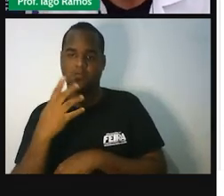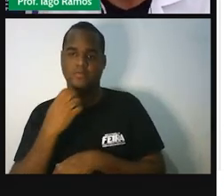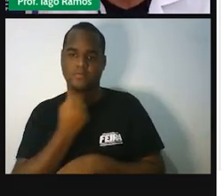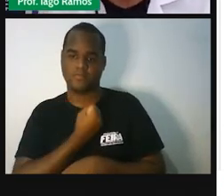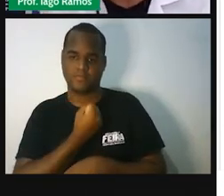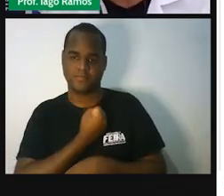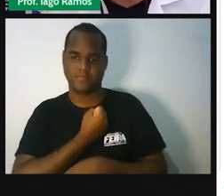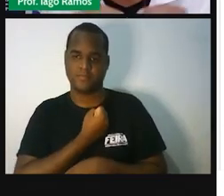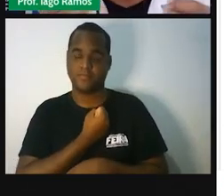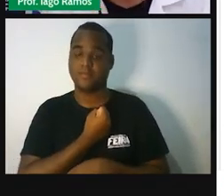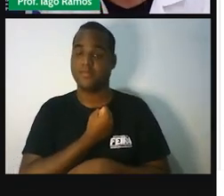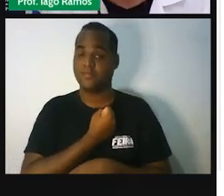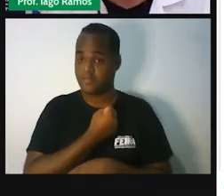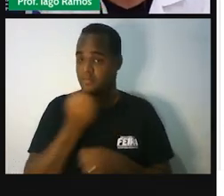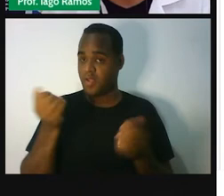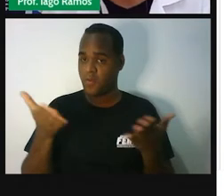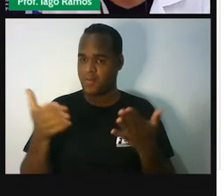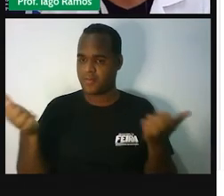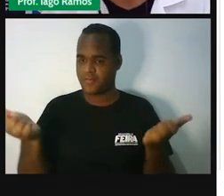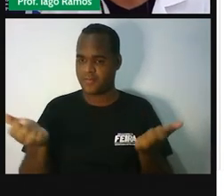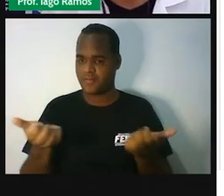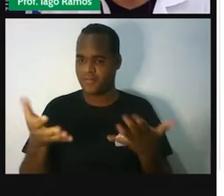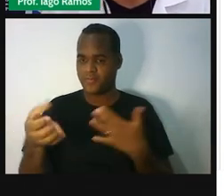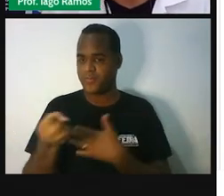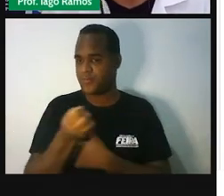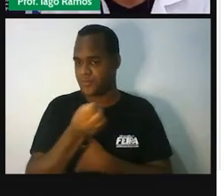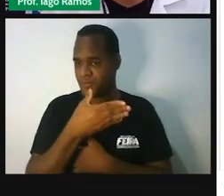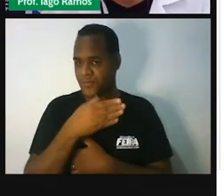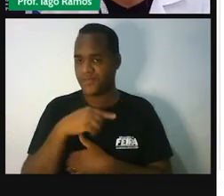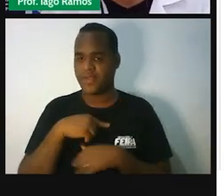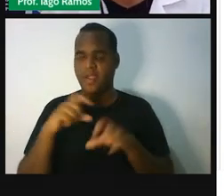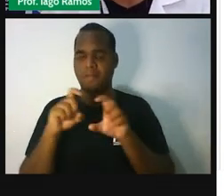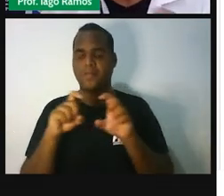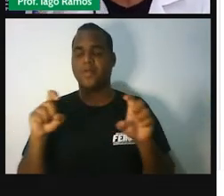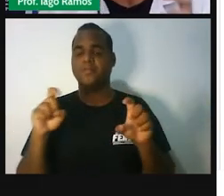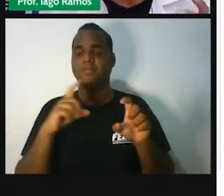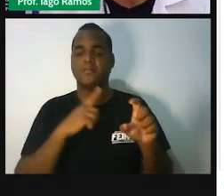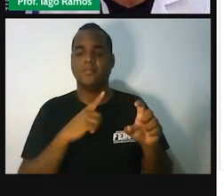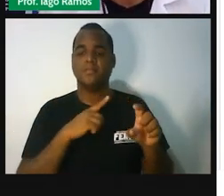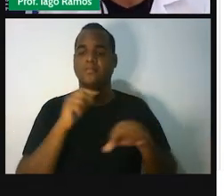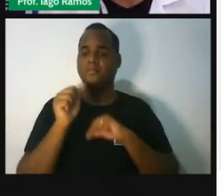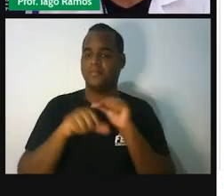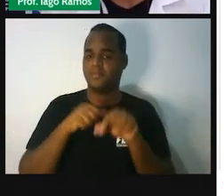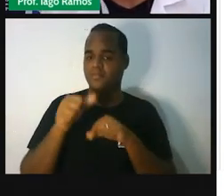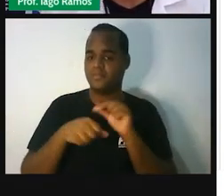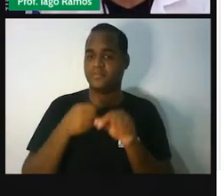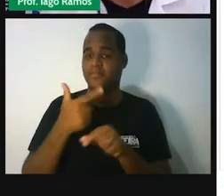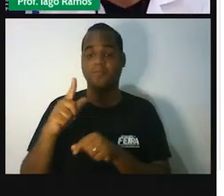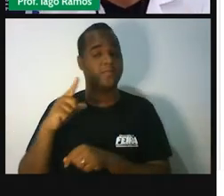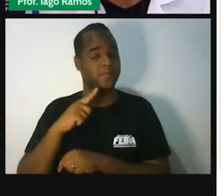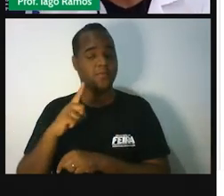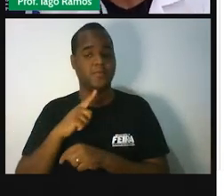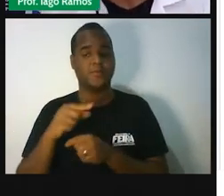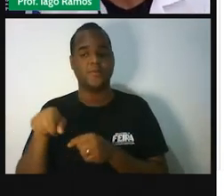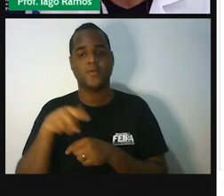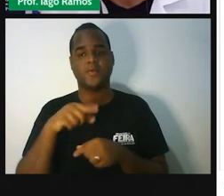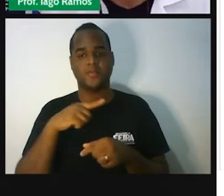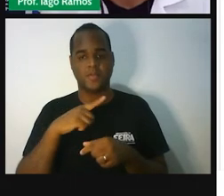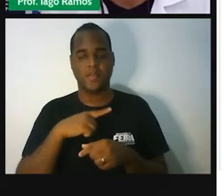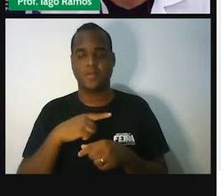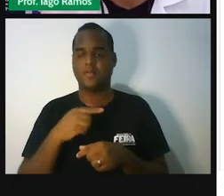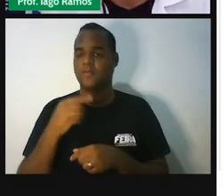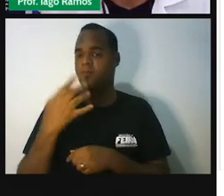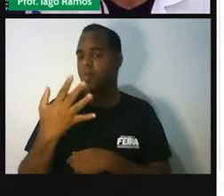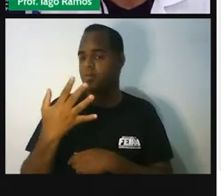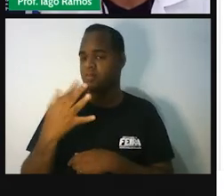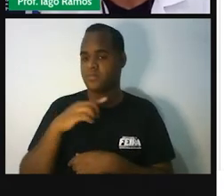Tá? Nesse novo formato de placa, mudou. Agora a gente tem quatro